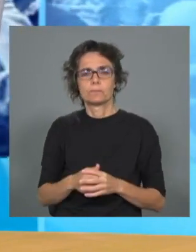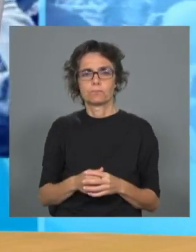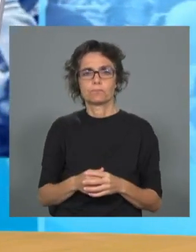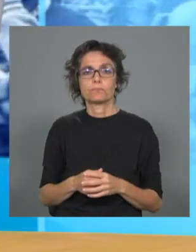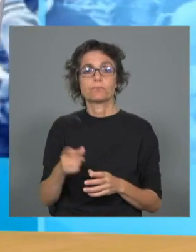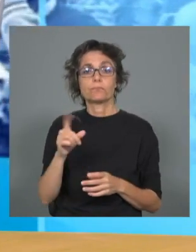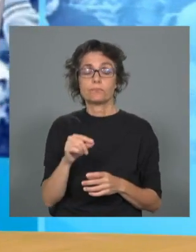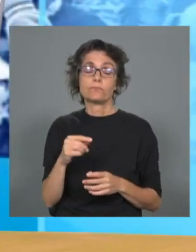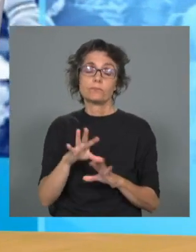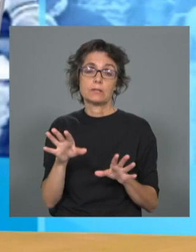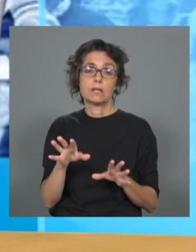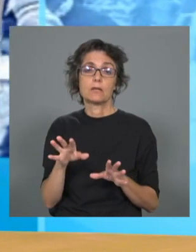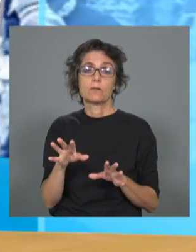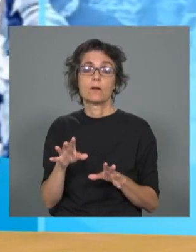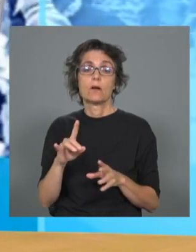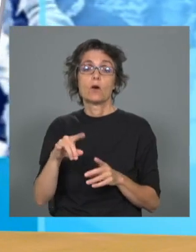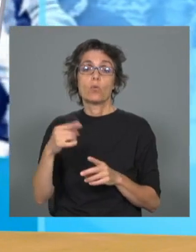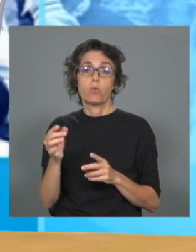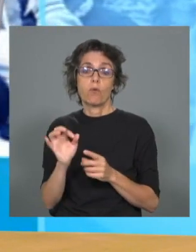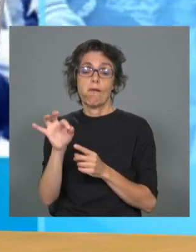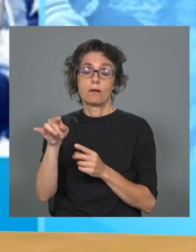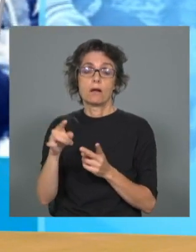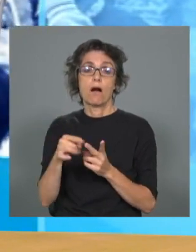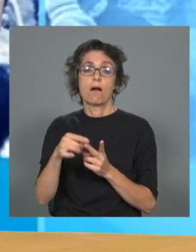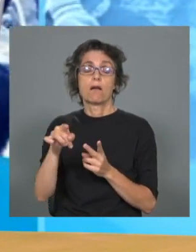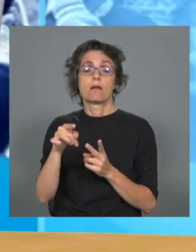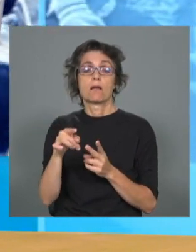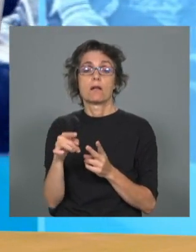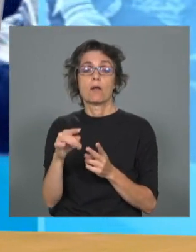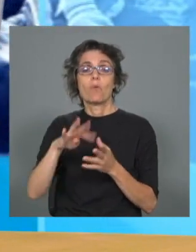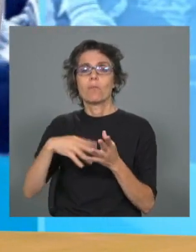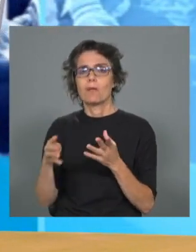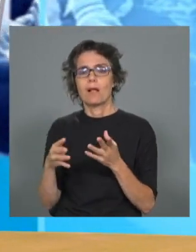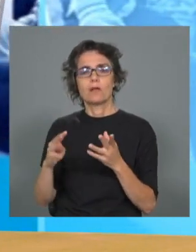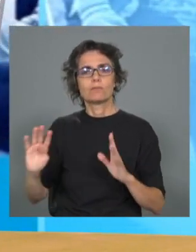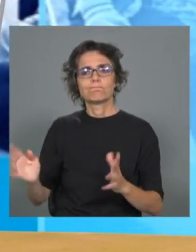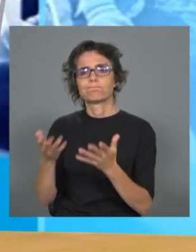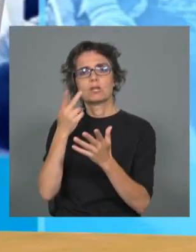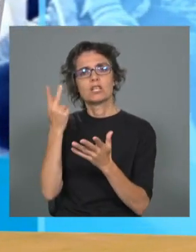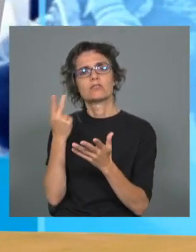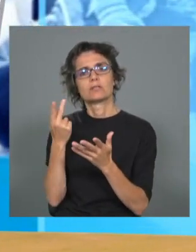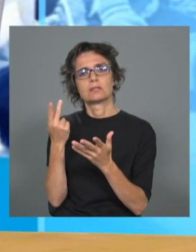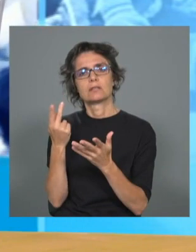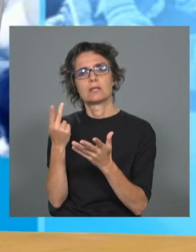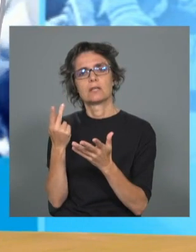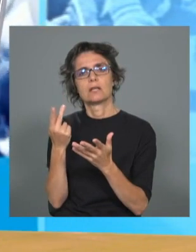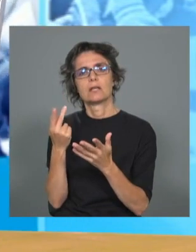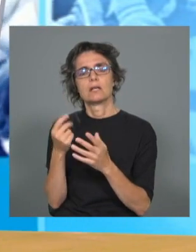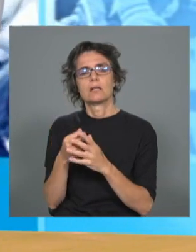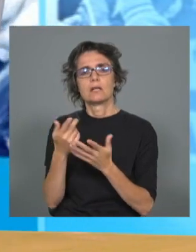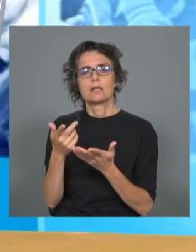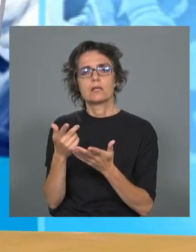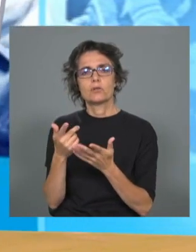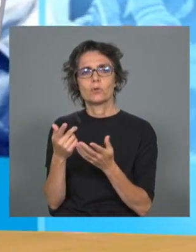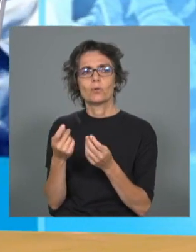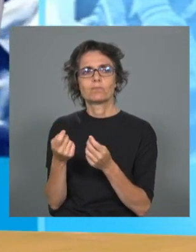também o fraco incentivo que existe ao desenho de planos, de planos de vida ao longo da idade adulta. Portanto, isto